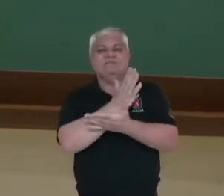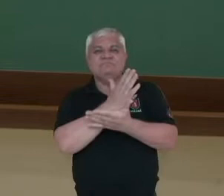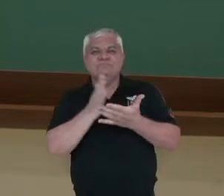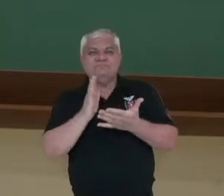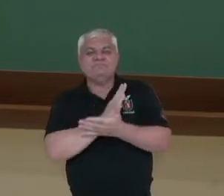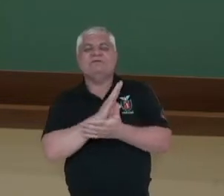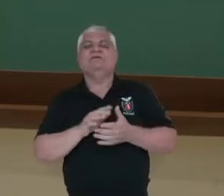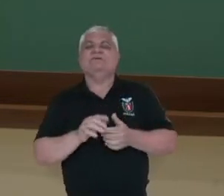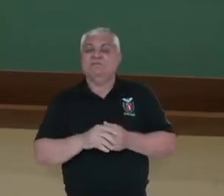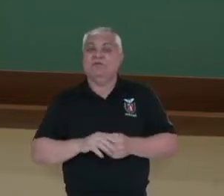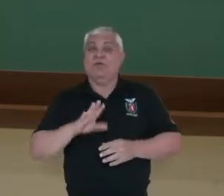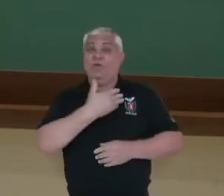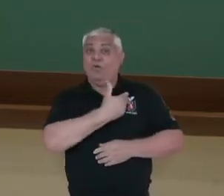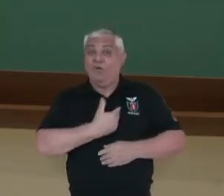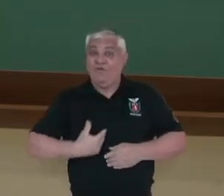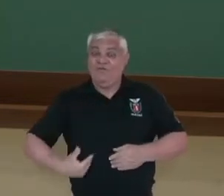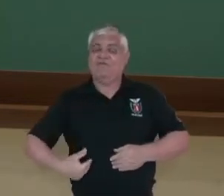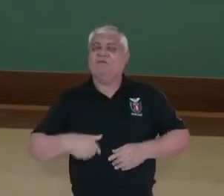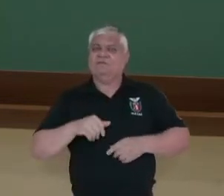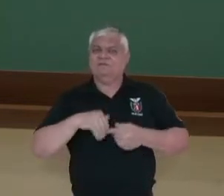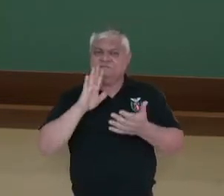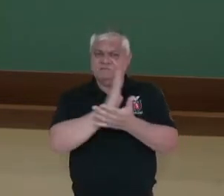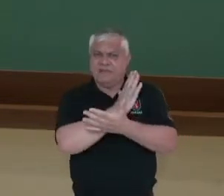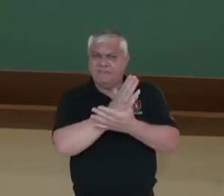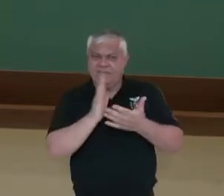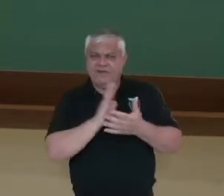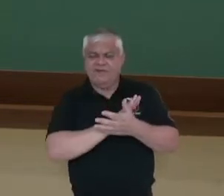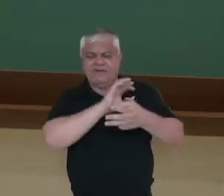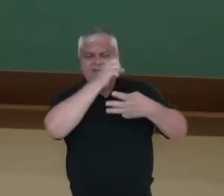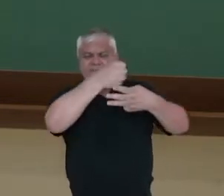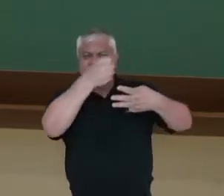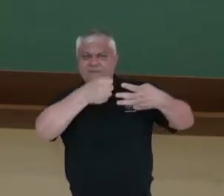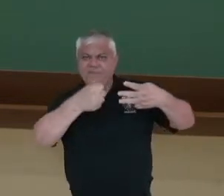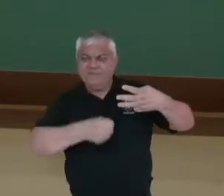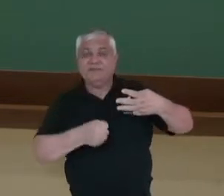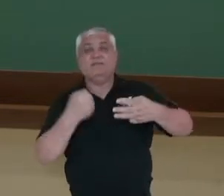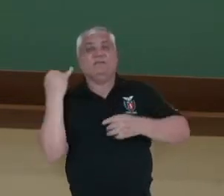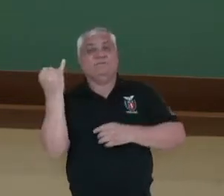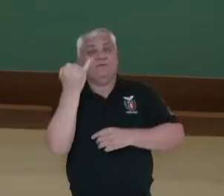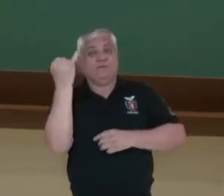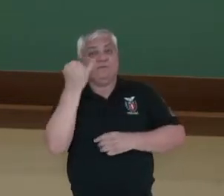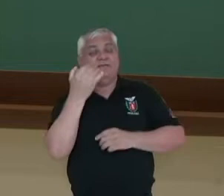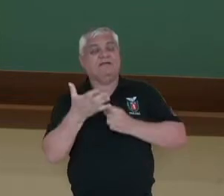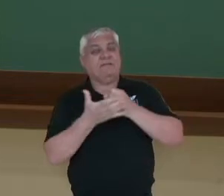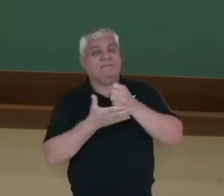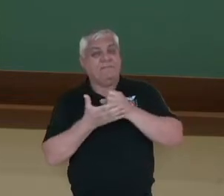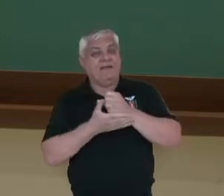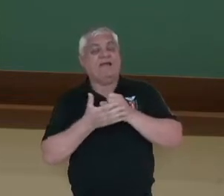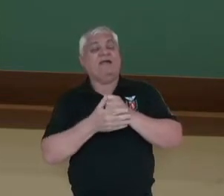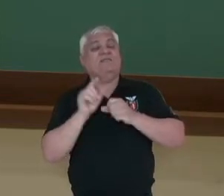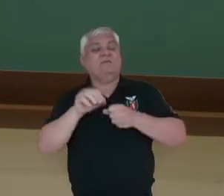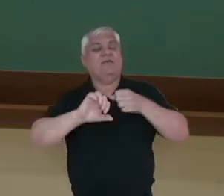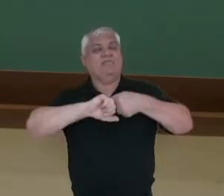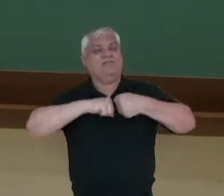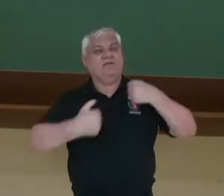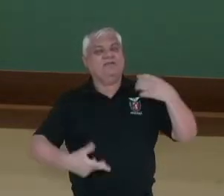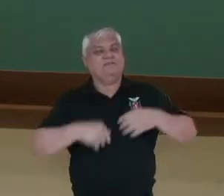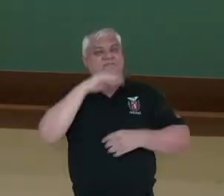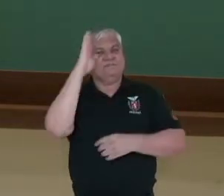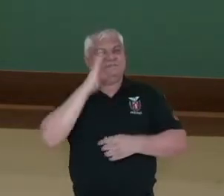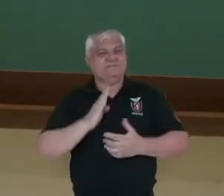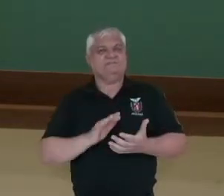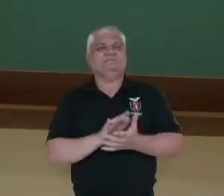absolutistas propõem essa divisão, e isso vai ser base, inclusive, da nossa democracia